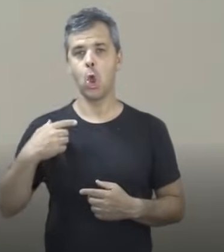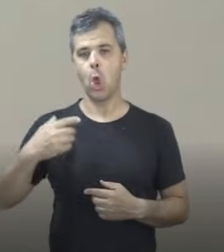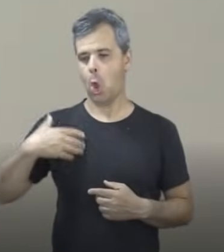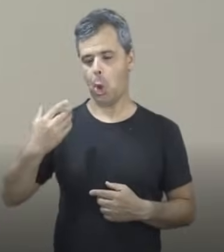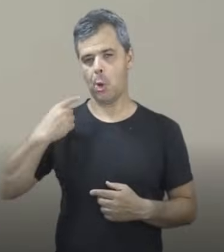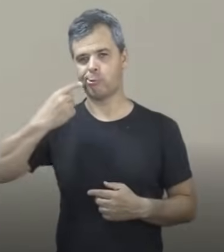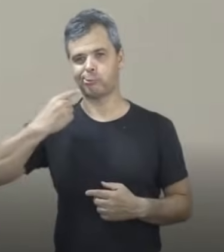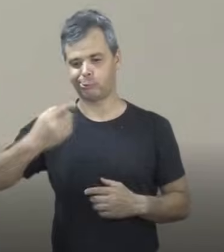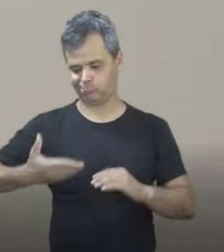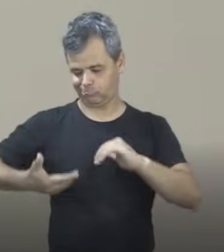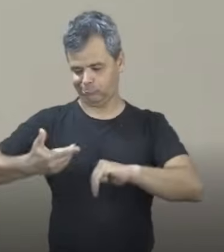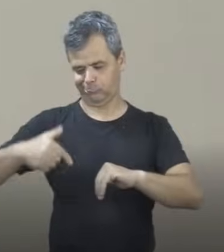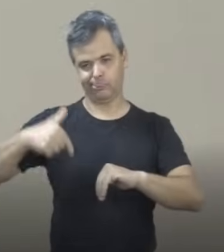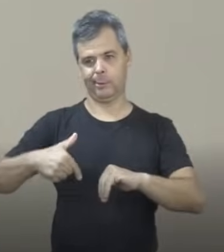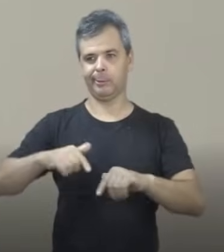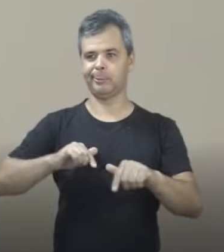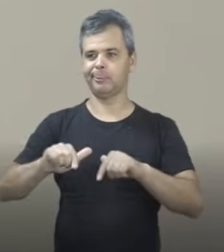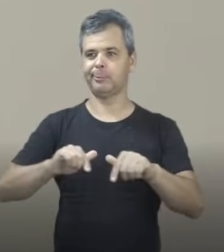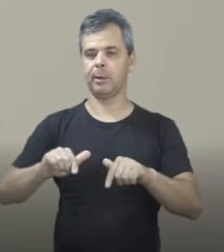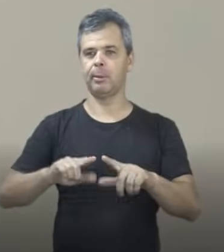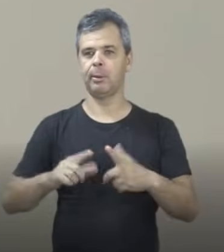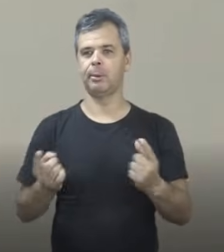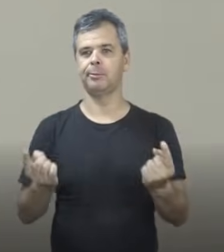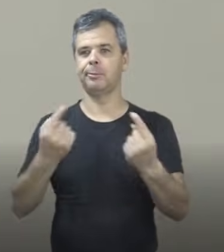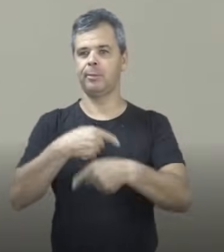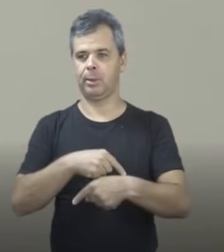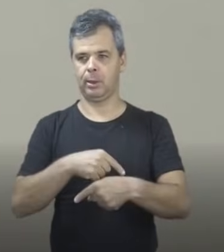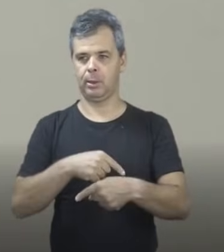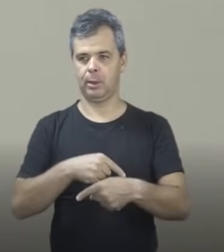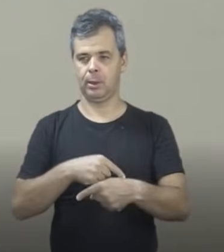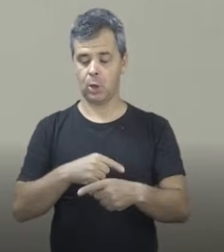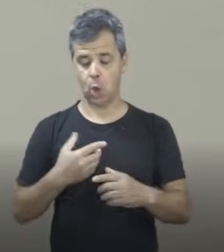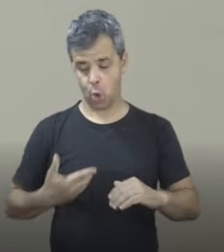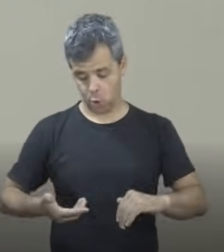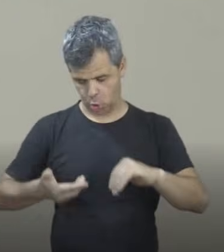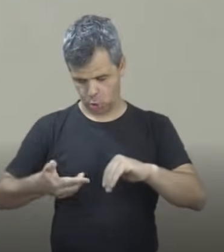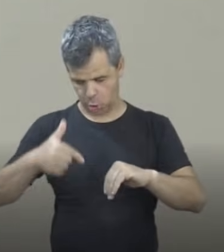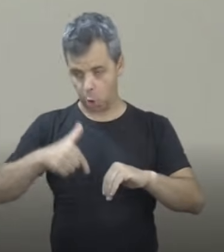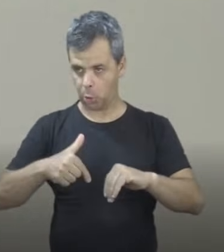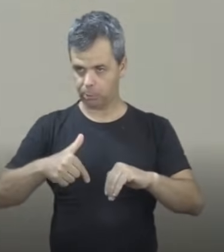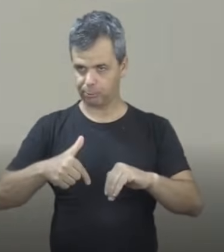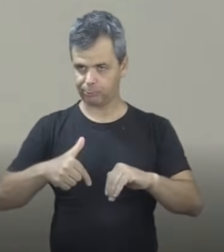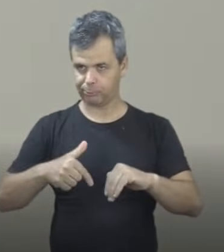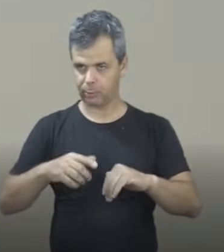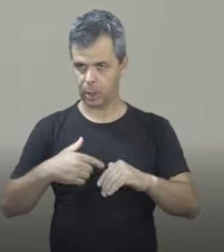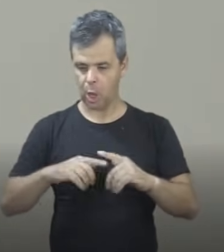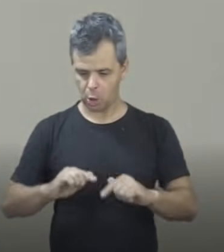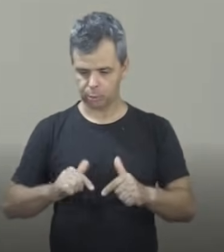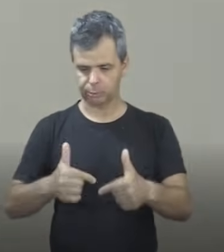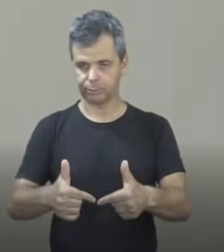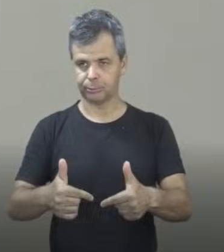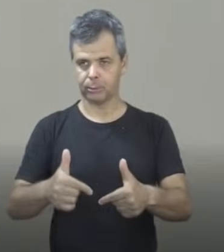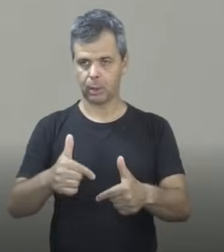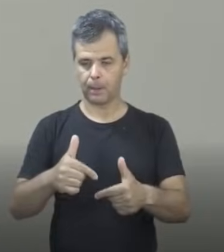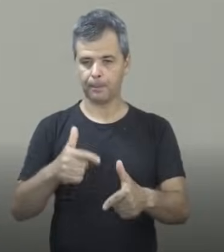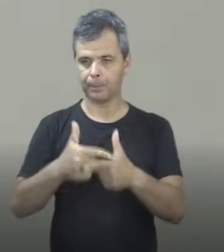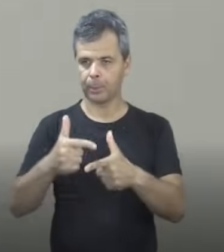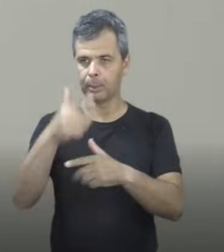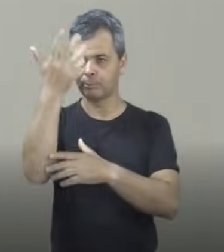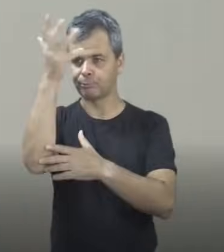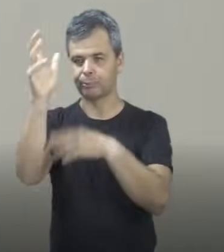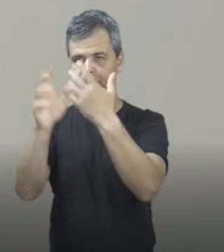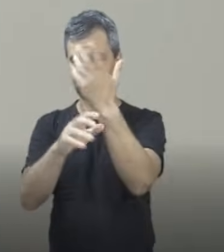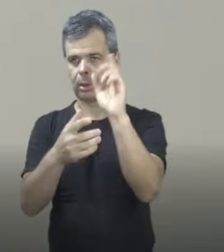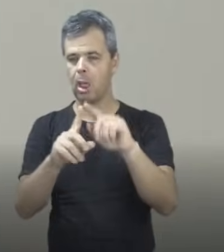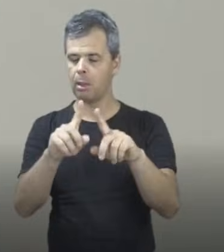não pode, né, trabalhar no sentido contrário. O parlamento precisa entender que a agenda do enfrentamento da crise climática é